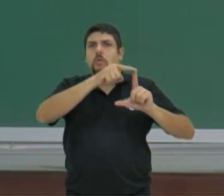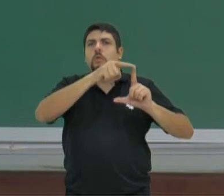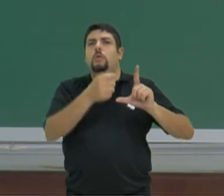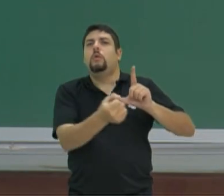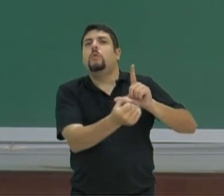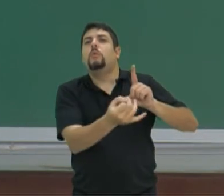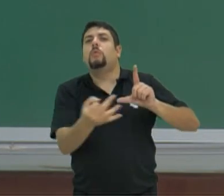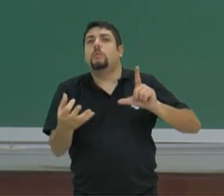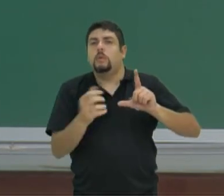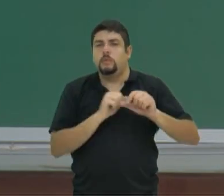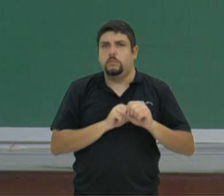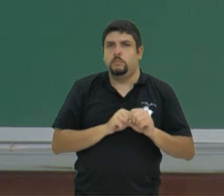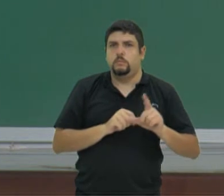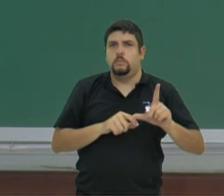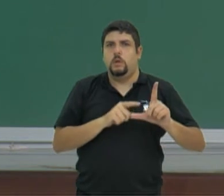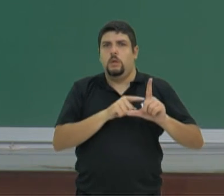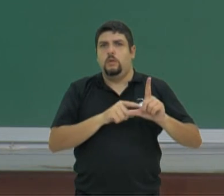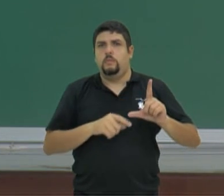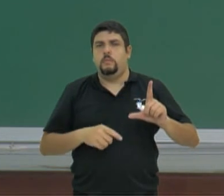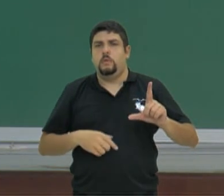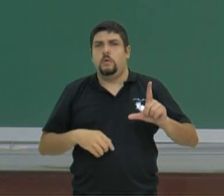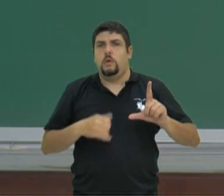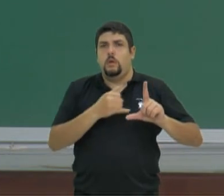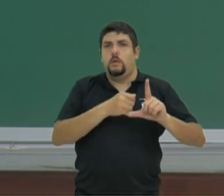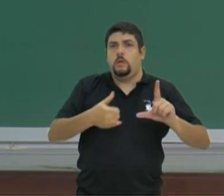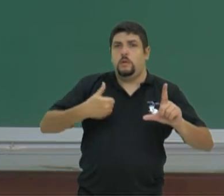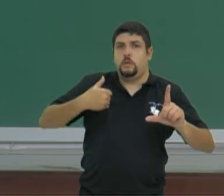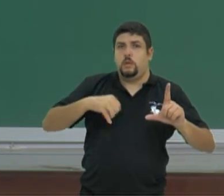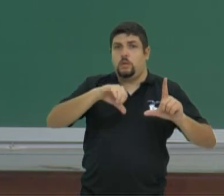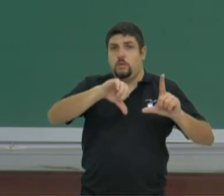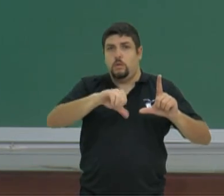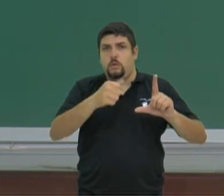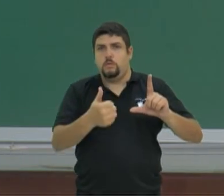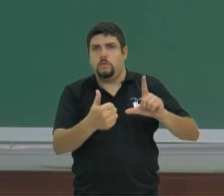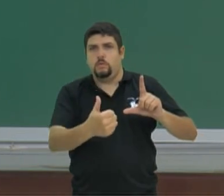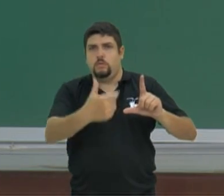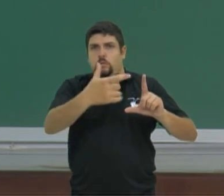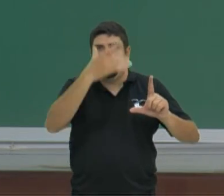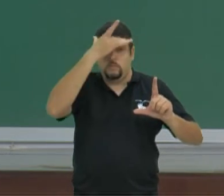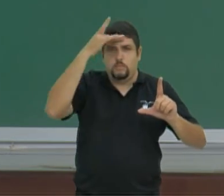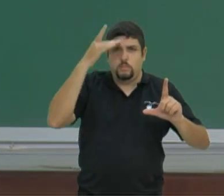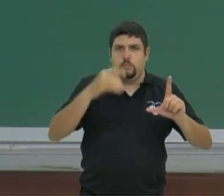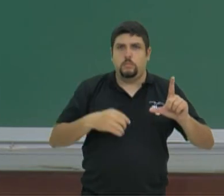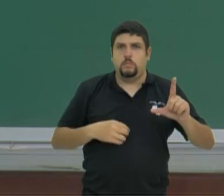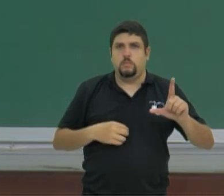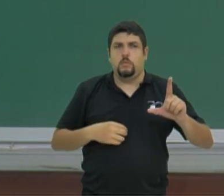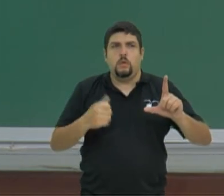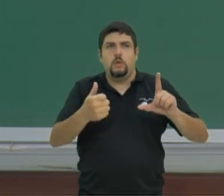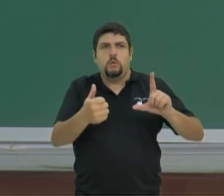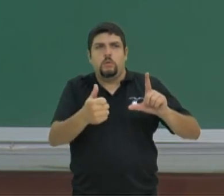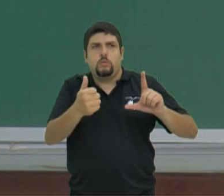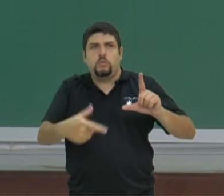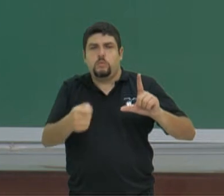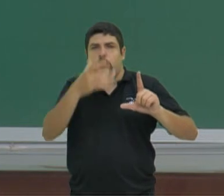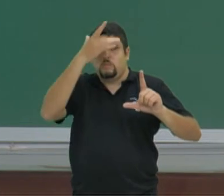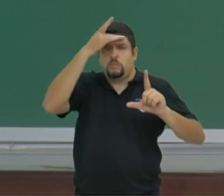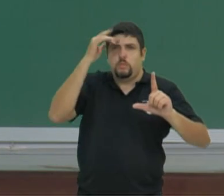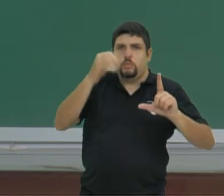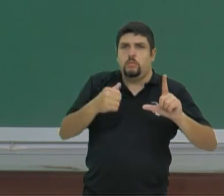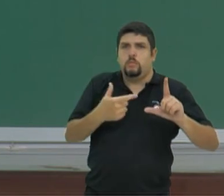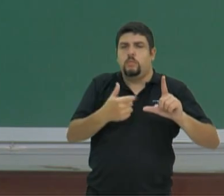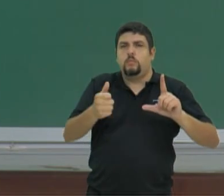Então, com 9 anos tem 21 pessoas, com 12 anos tem 15 pessoas e com 18 anos tem 12